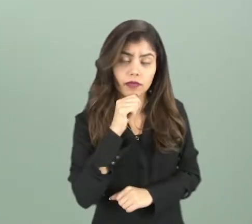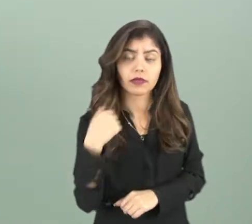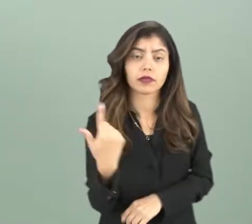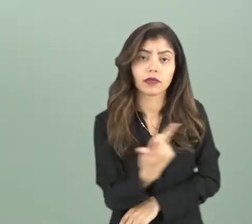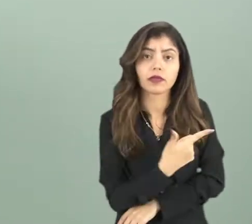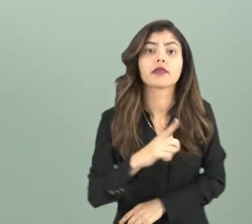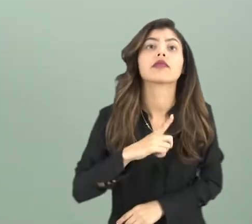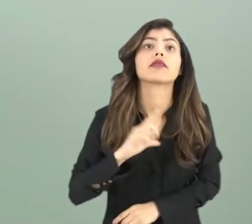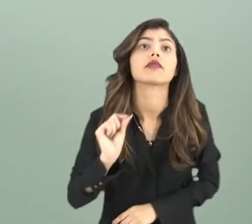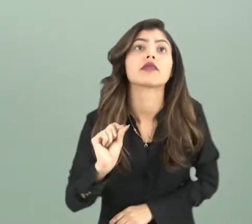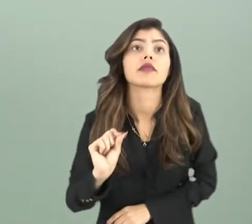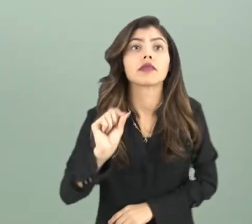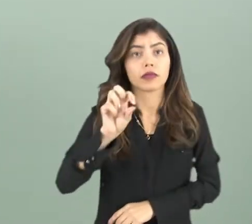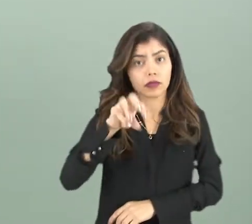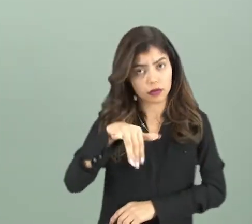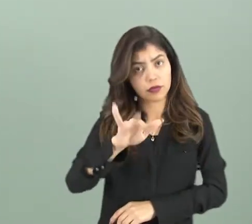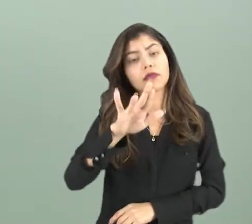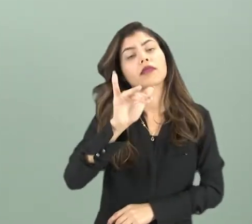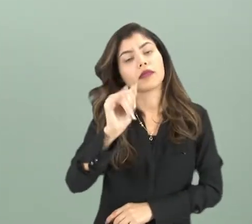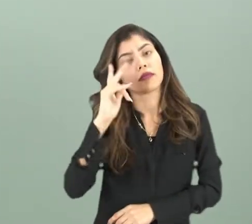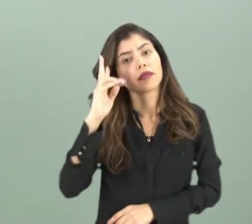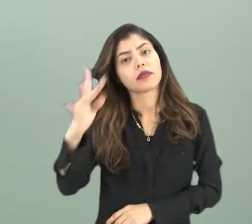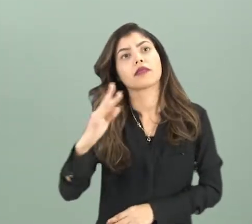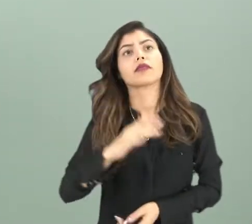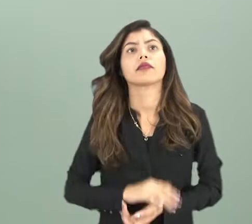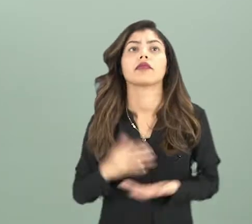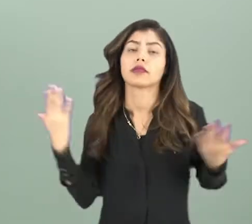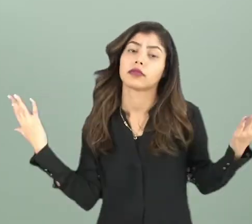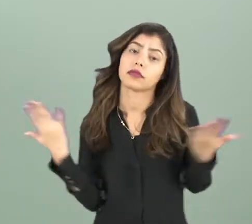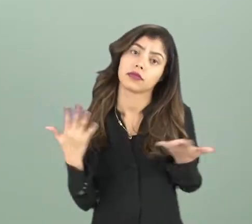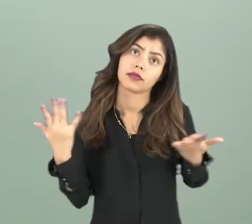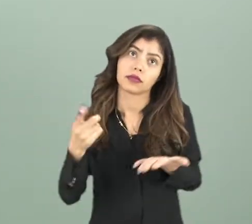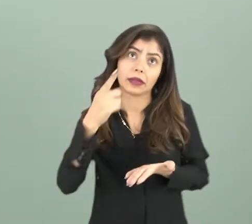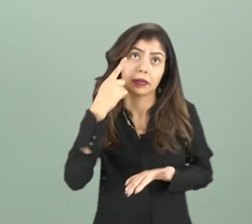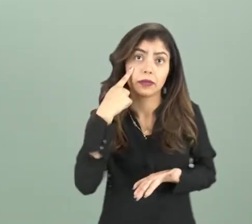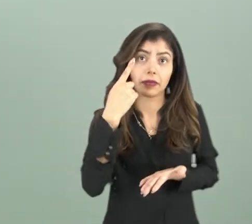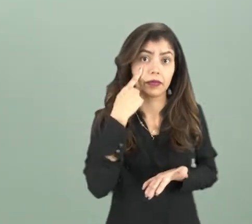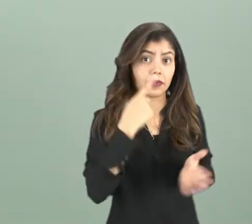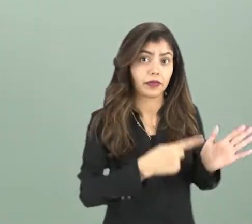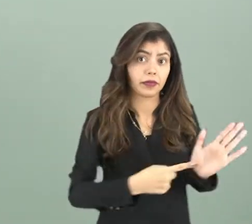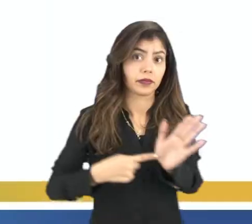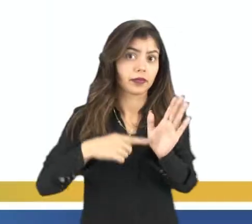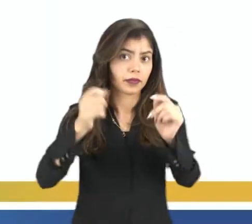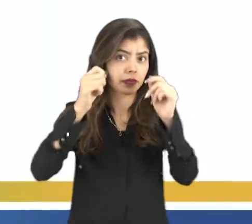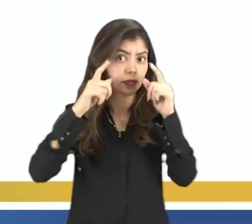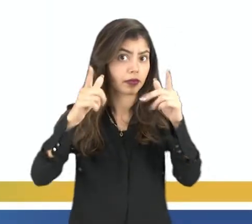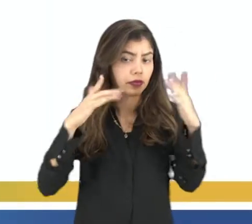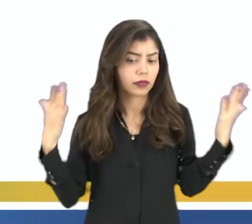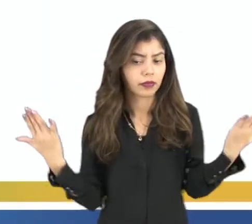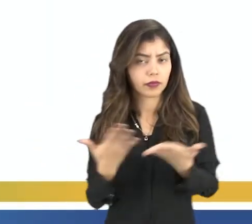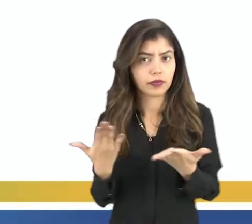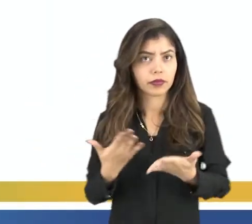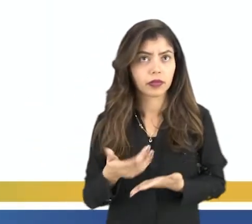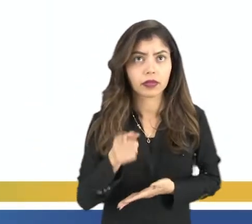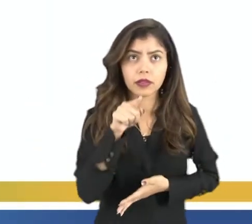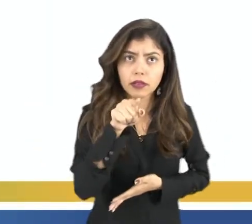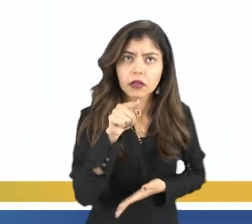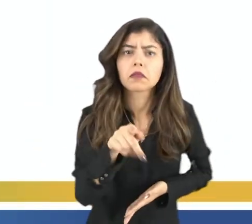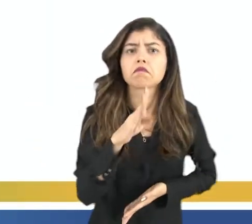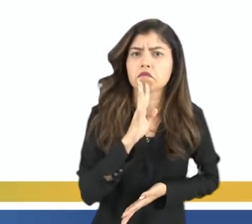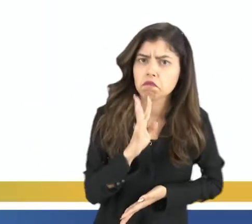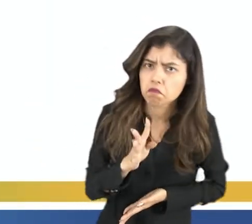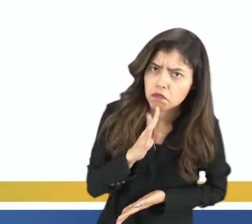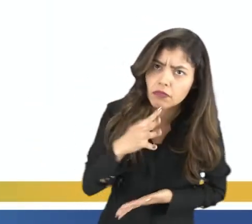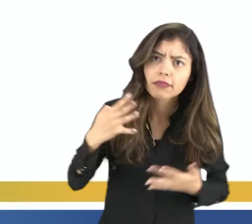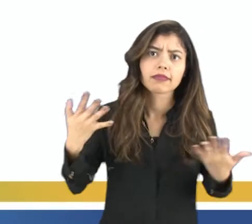então, a função reflexiva, tá bom? Mas agora, olha aí uma coisa que eu quero que você preste bastante atenção. Você com